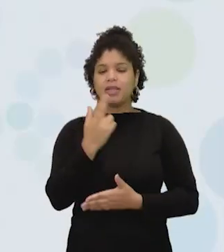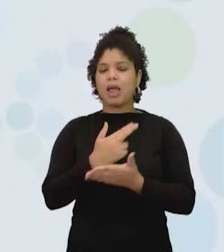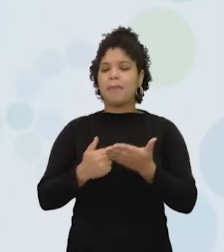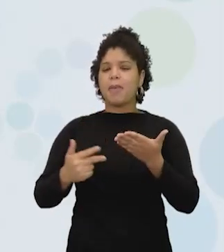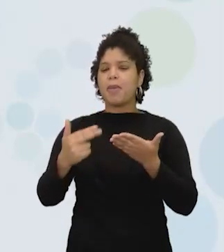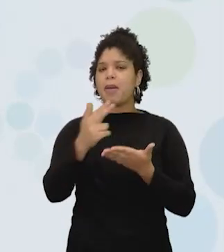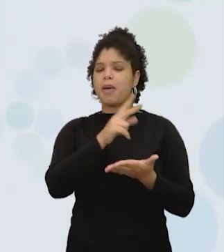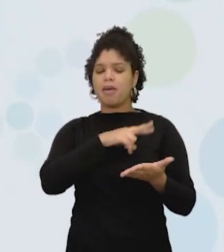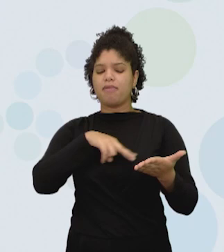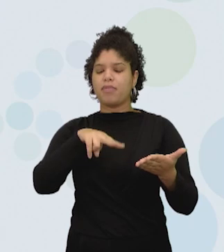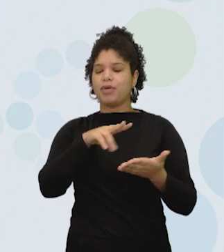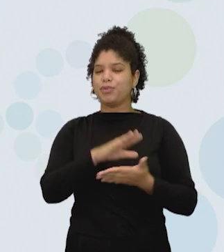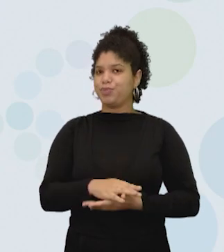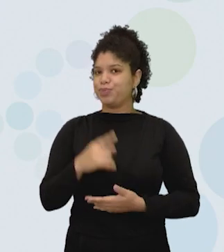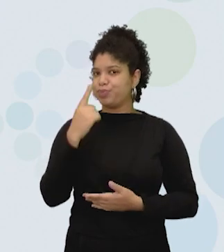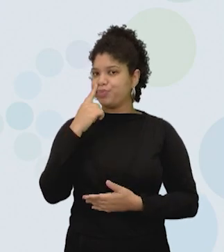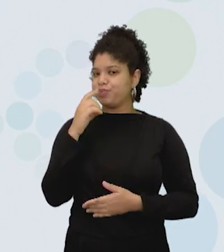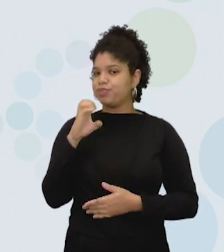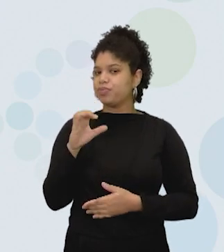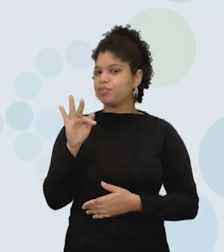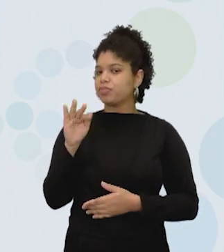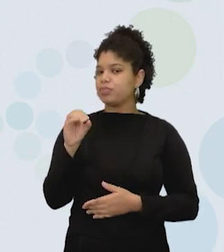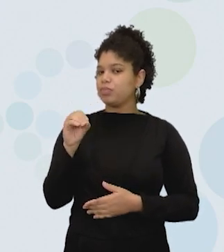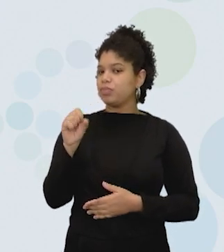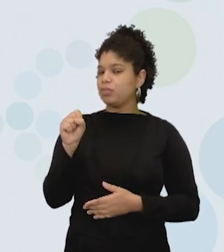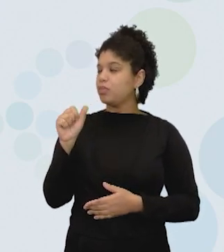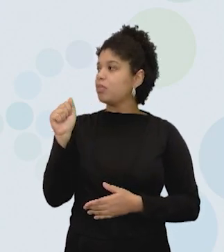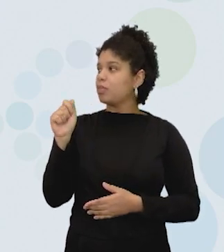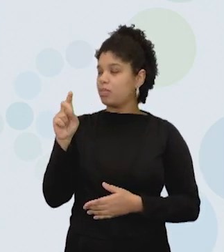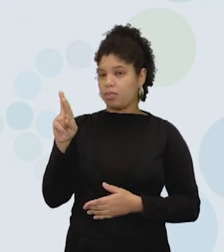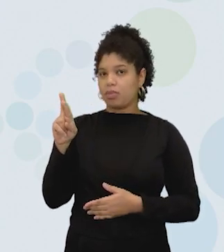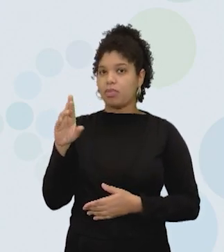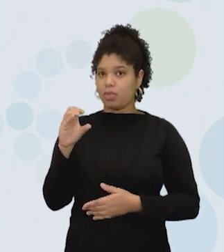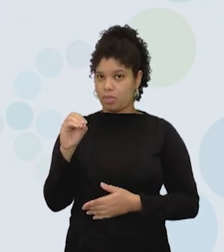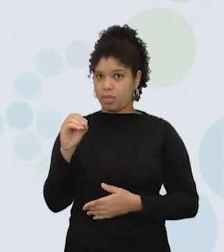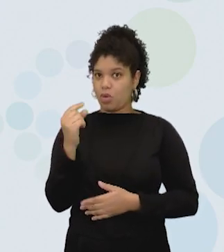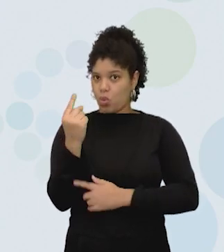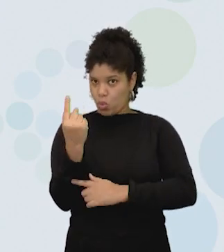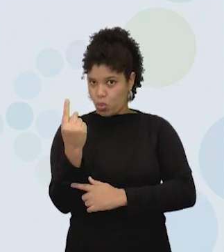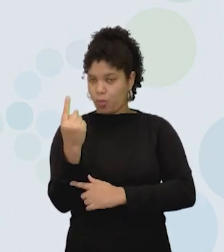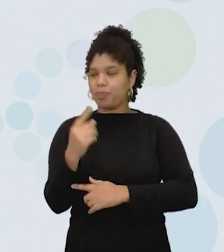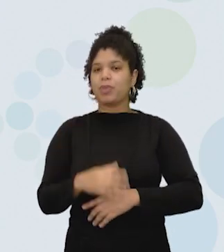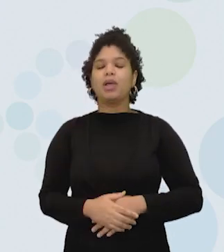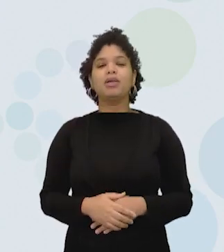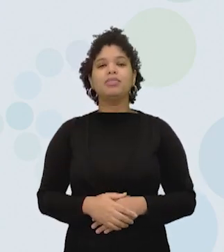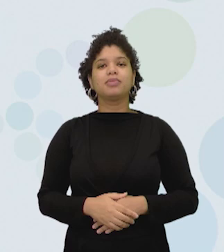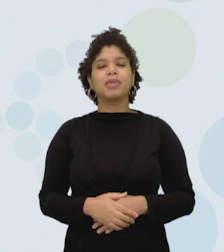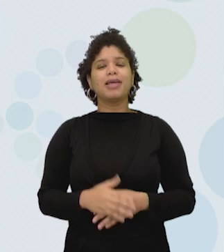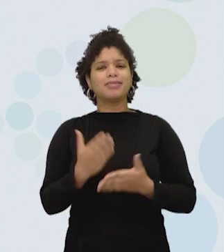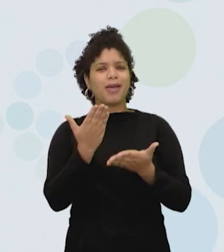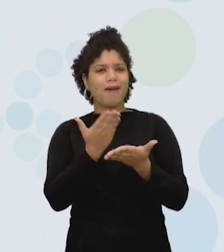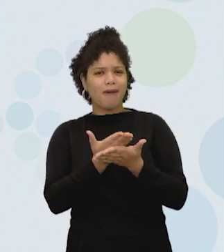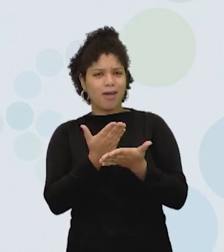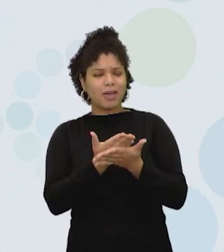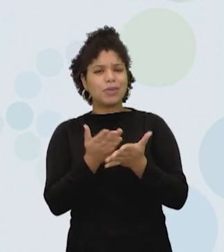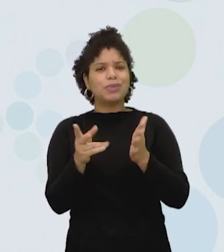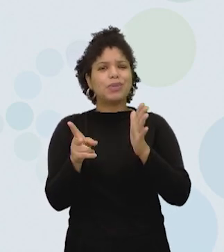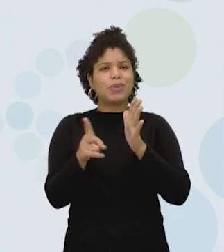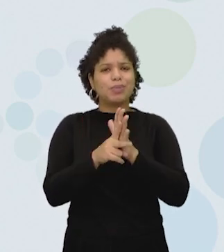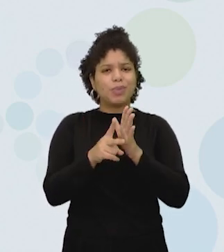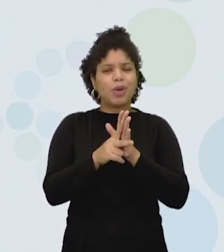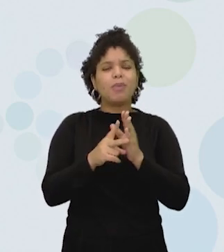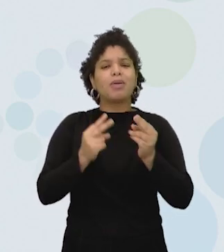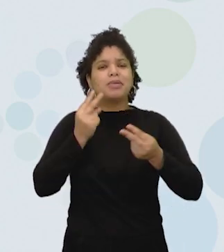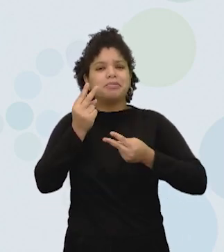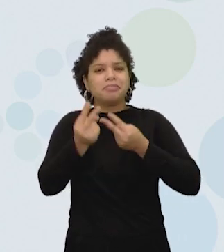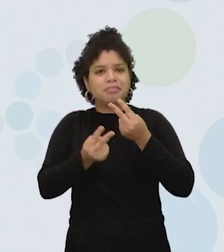a habilidade EF08 a R01. Então, toda a primeira aula de algum bimestre, a gente começa com